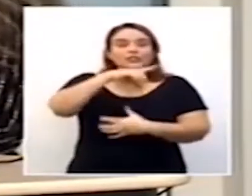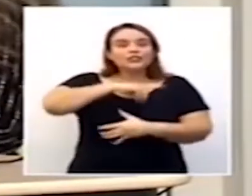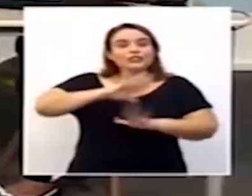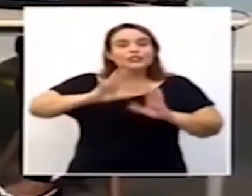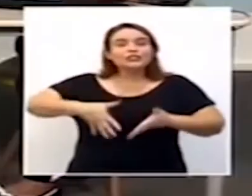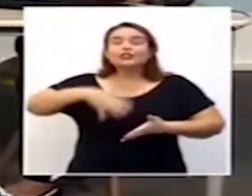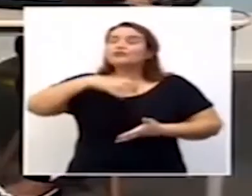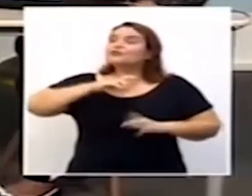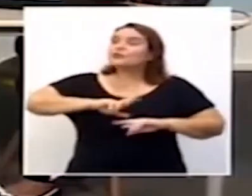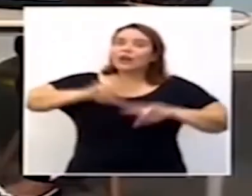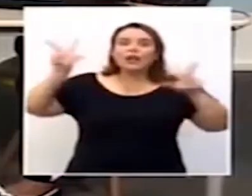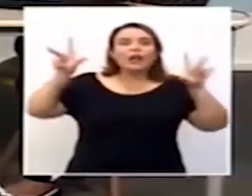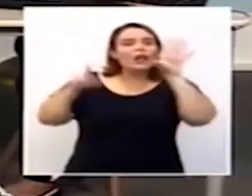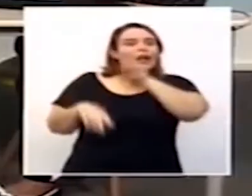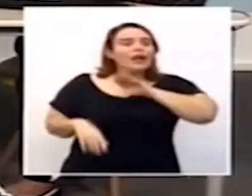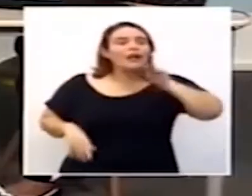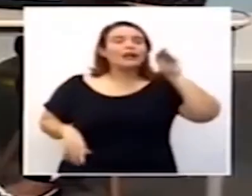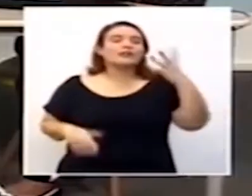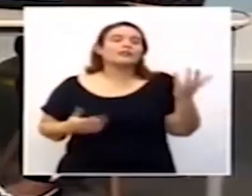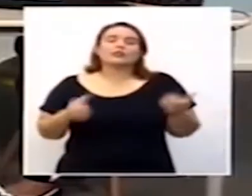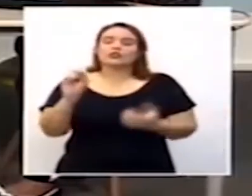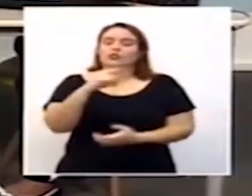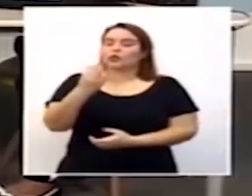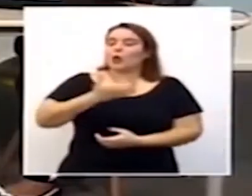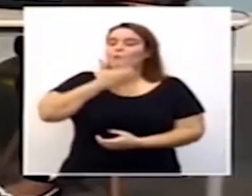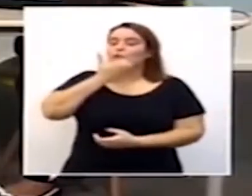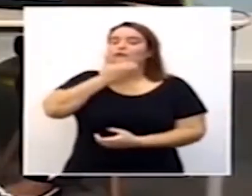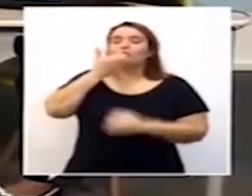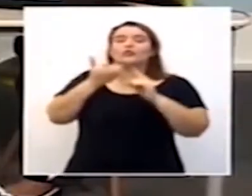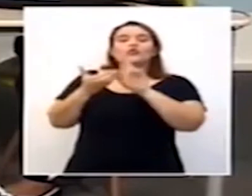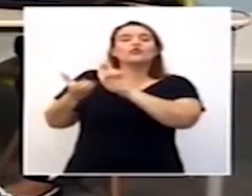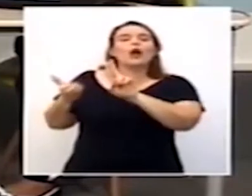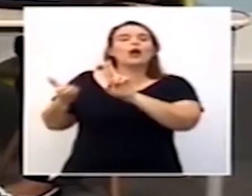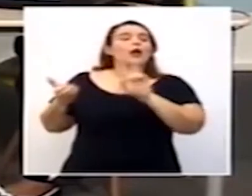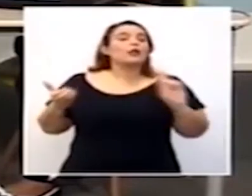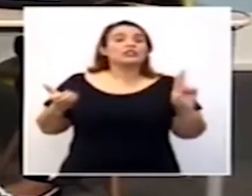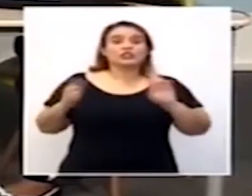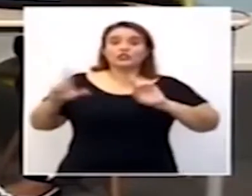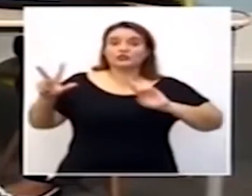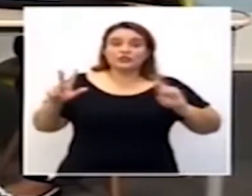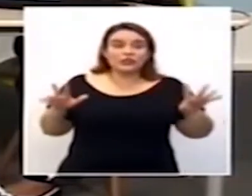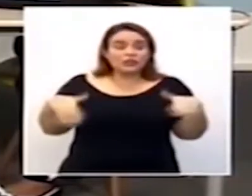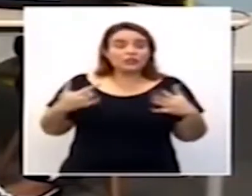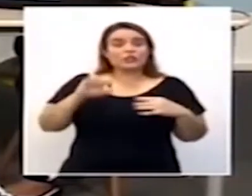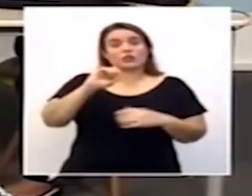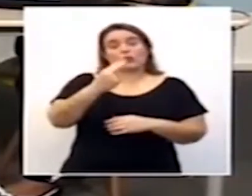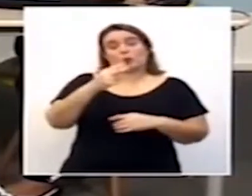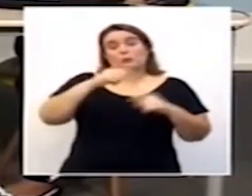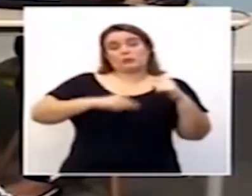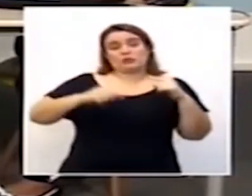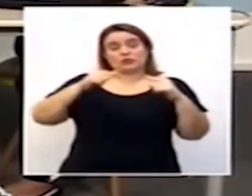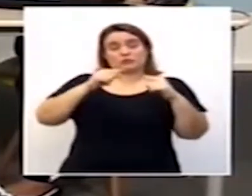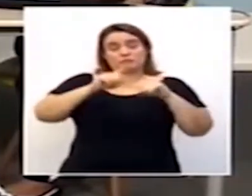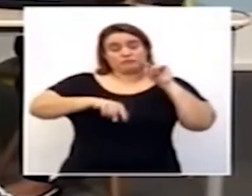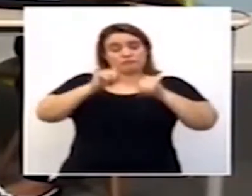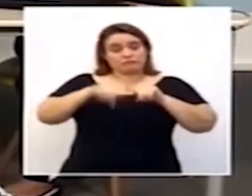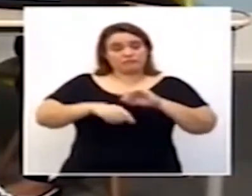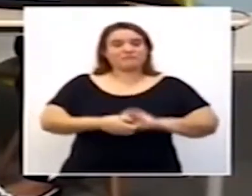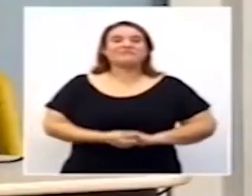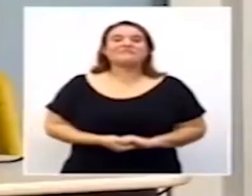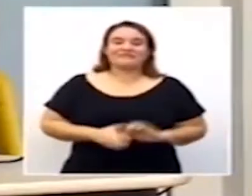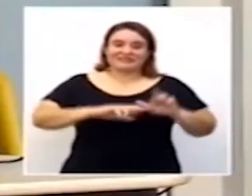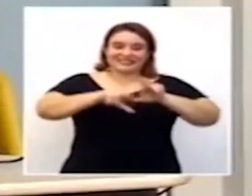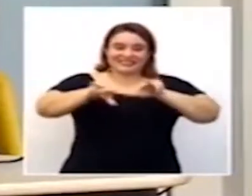soltar a outra forma de fruta chamar o Uber bom então assim que são as variações gente dentro do nosso próprio estado